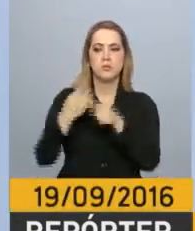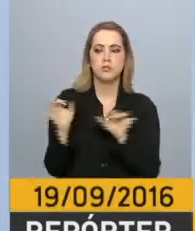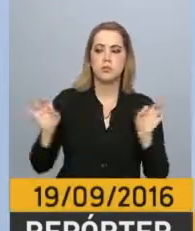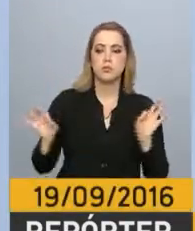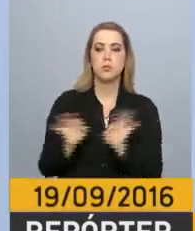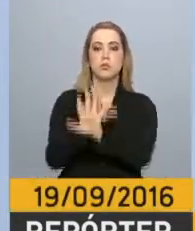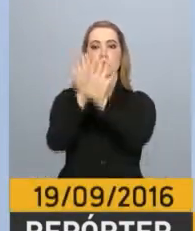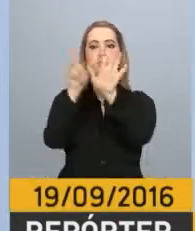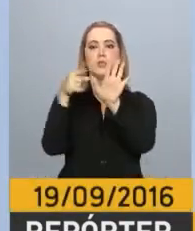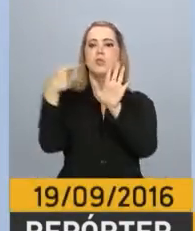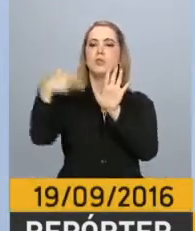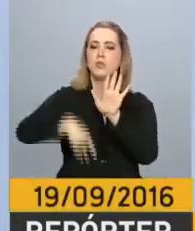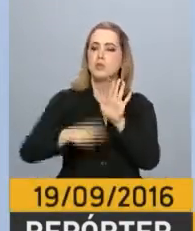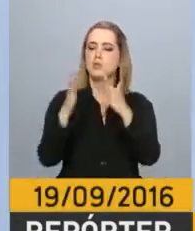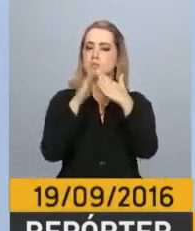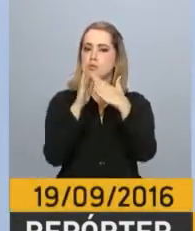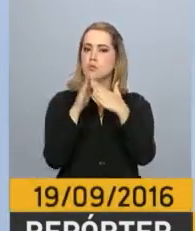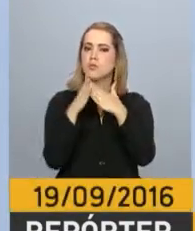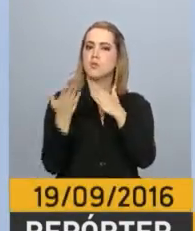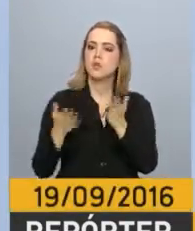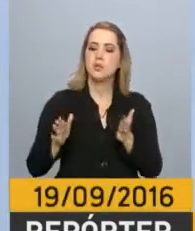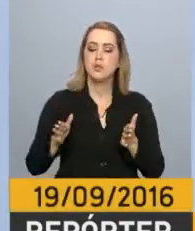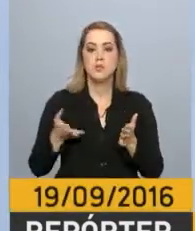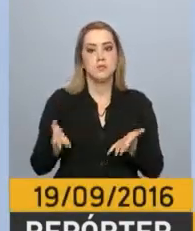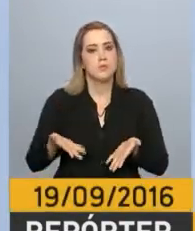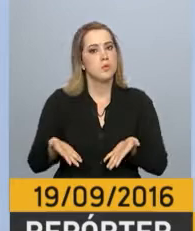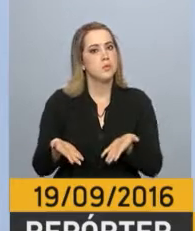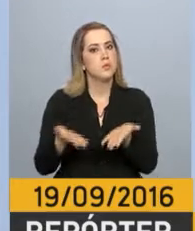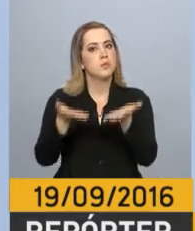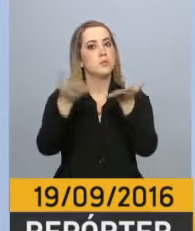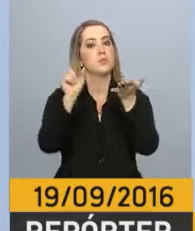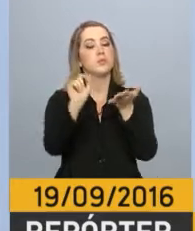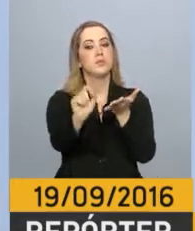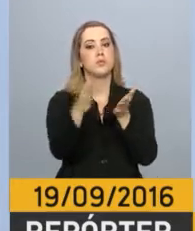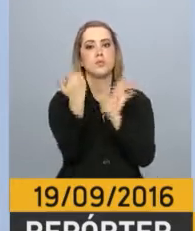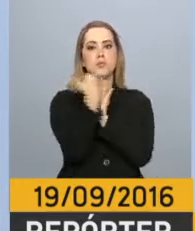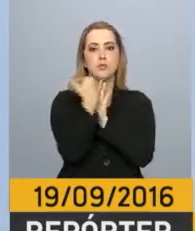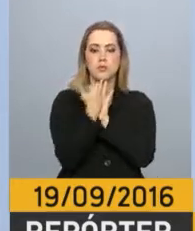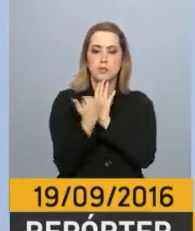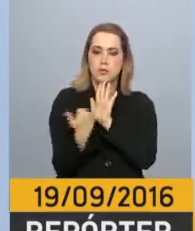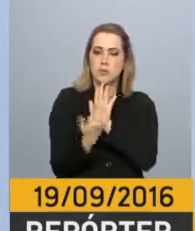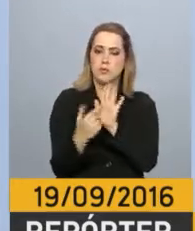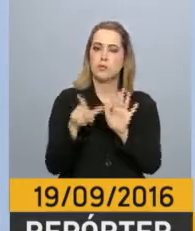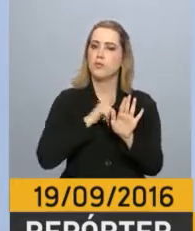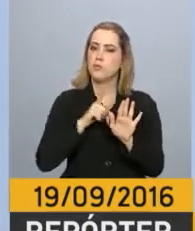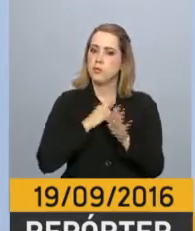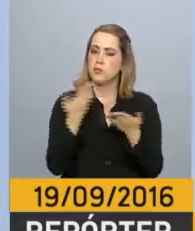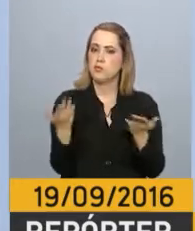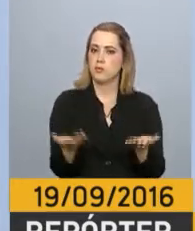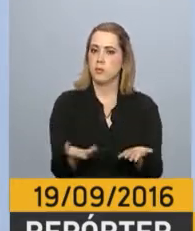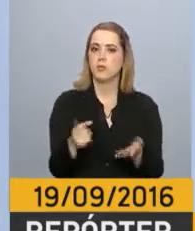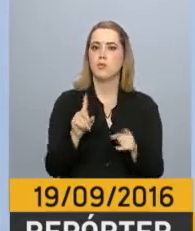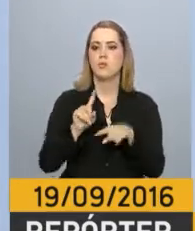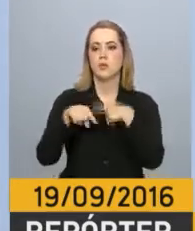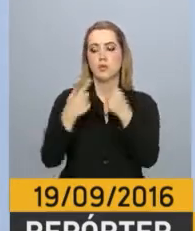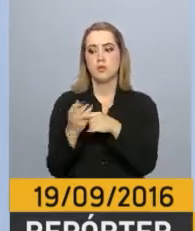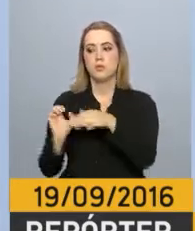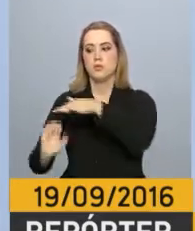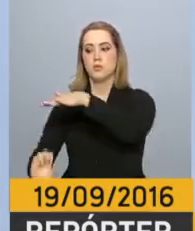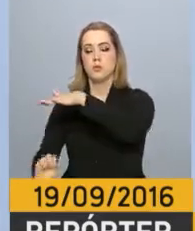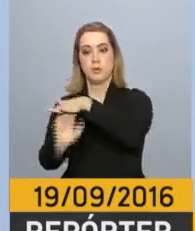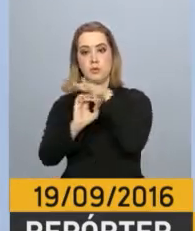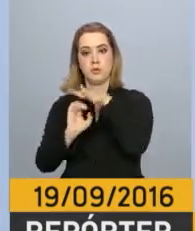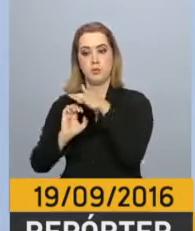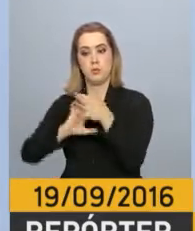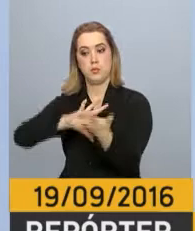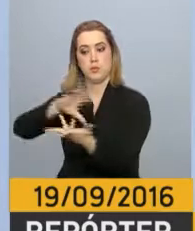casa, ele leve esse portfólio de projetos que se tem para os mercados mais importantes do